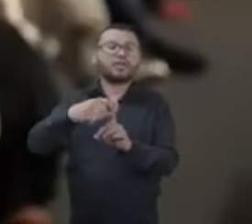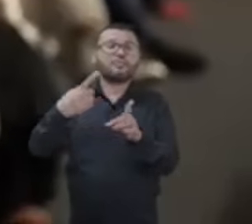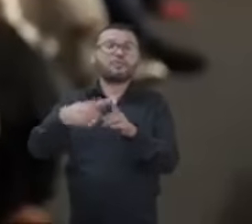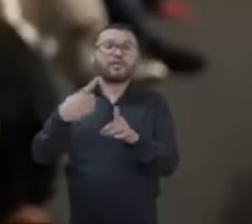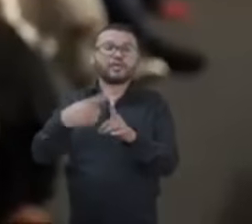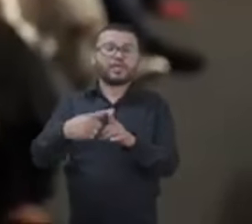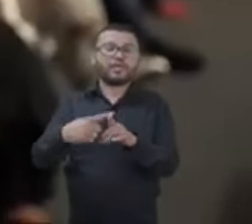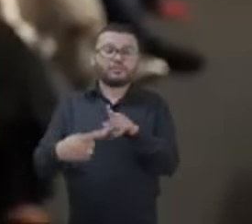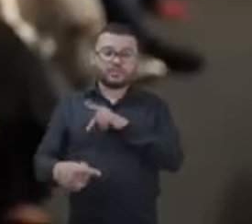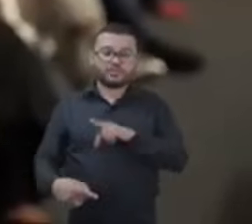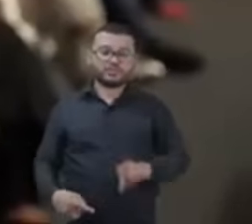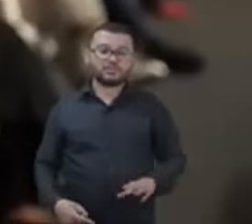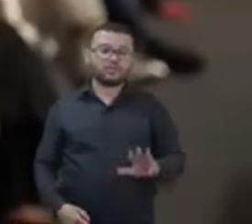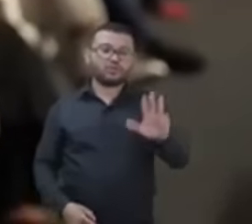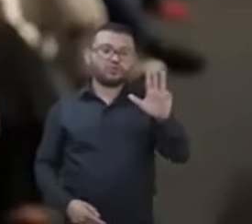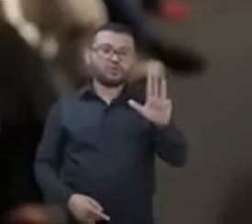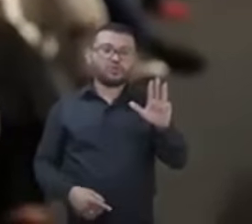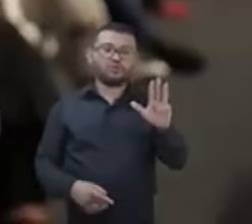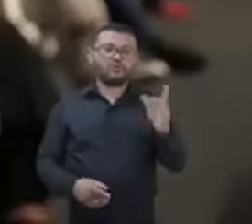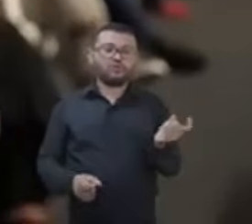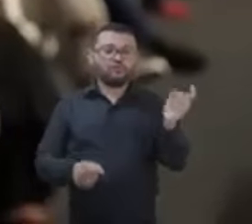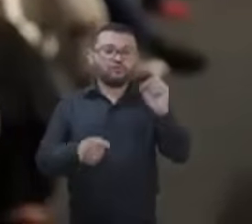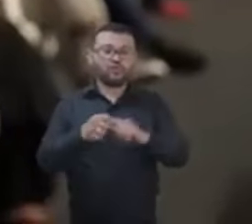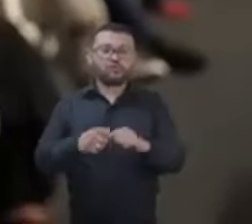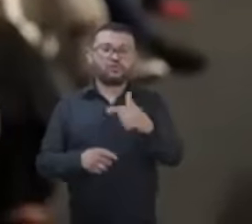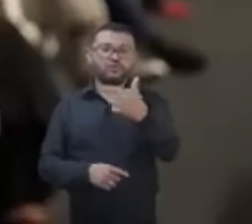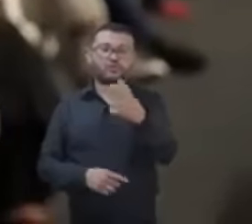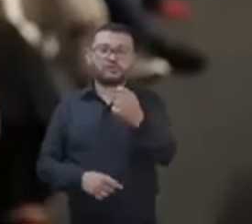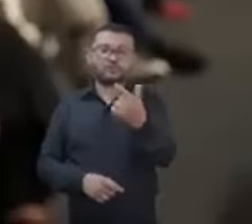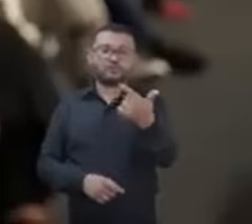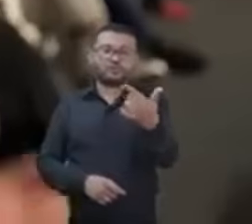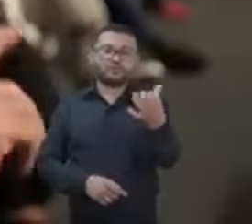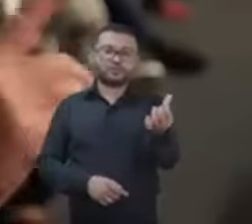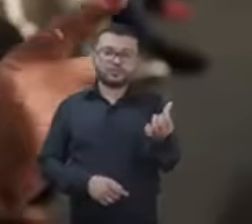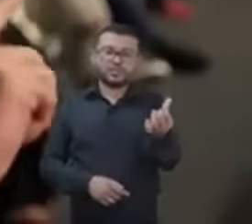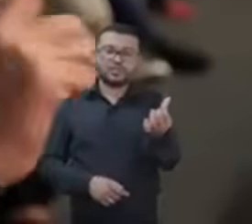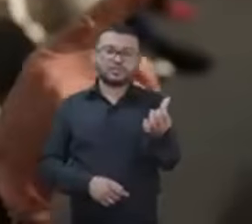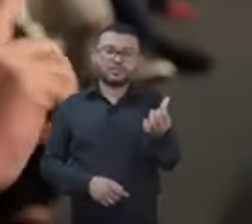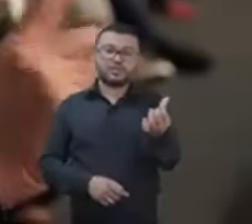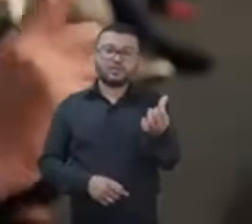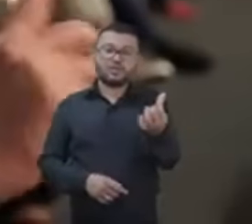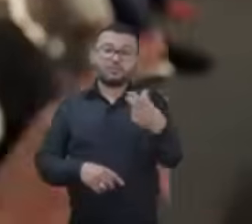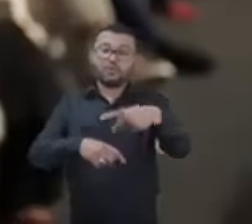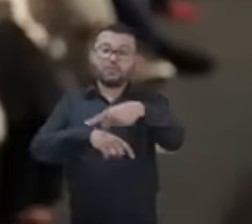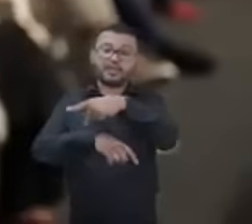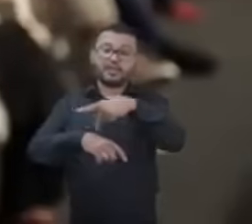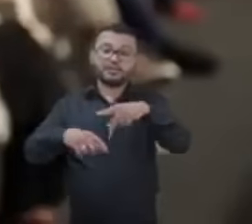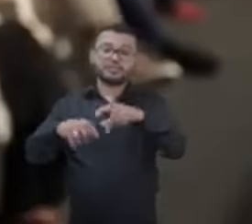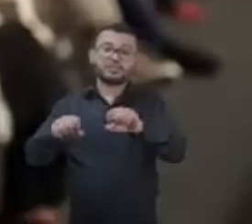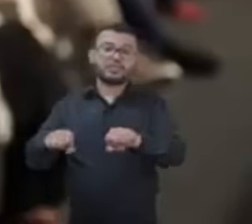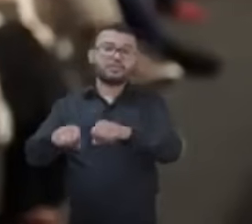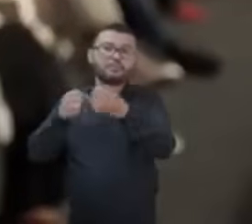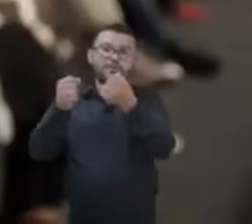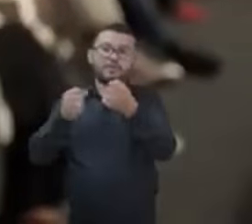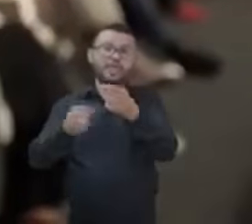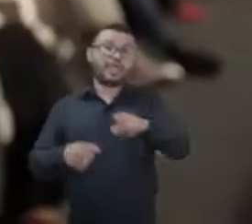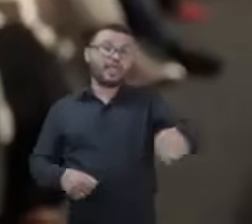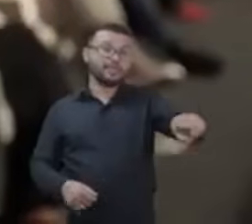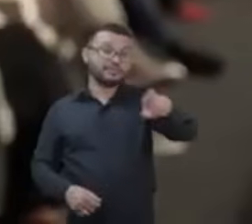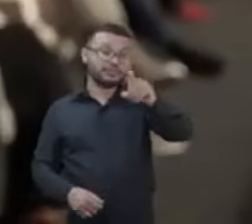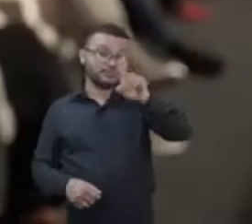Lula assumiu em 23 um país destruído. Nós não podemos permitir que a sociedade brasileira se